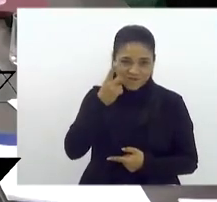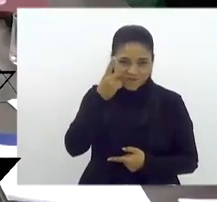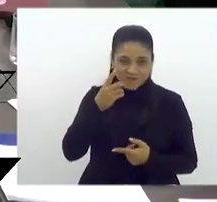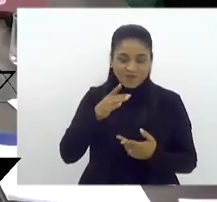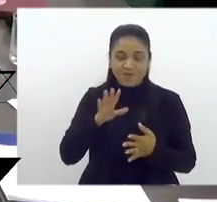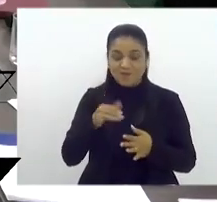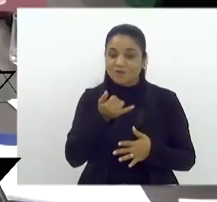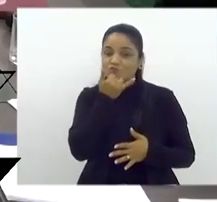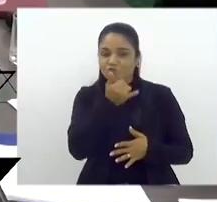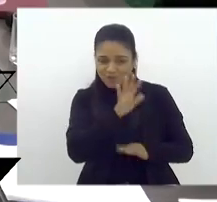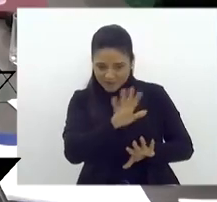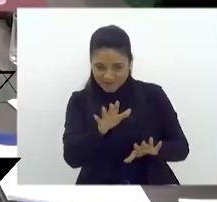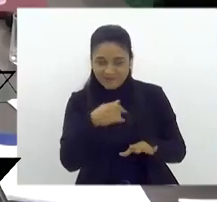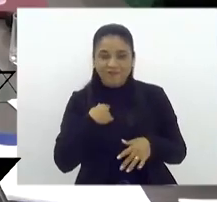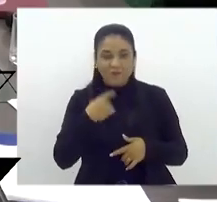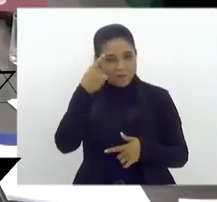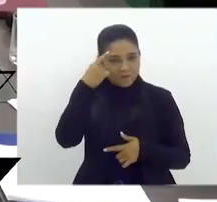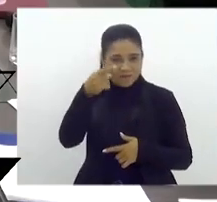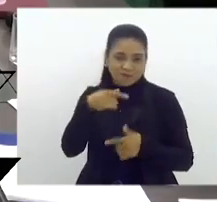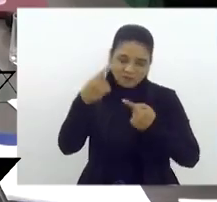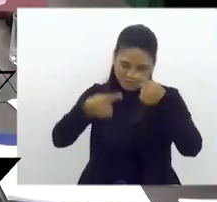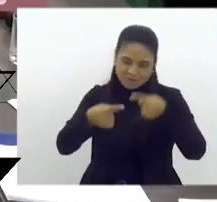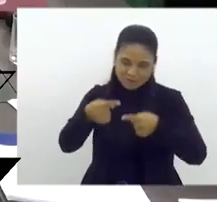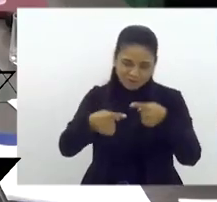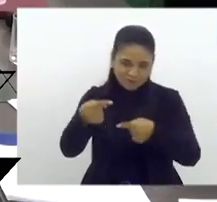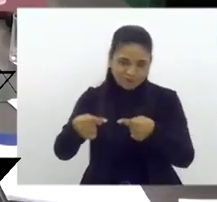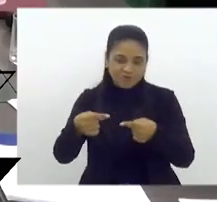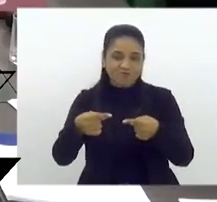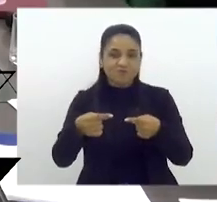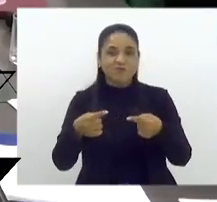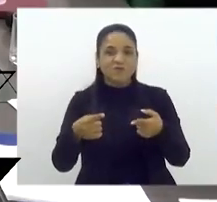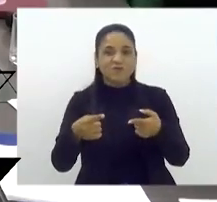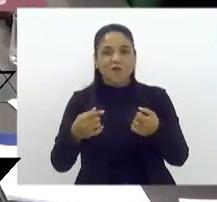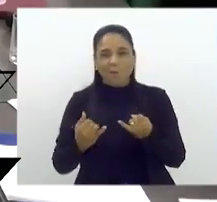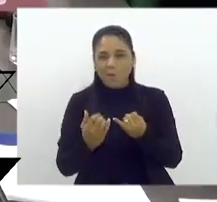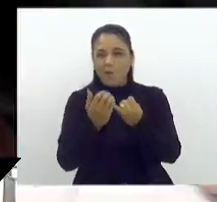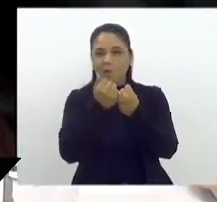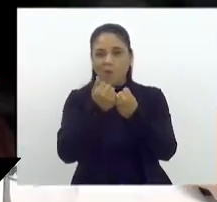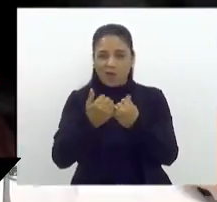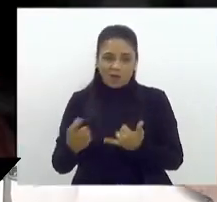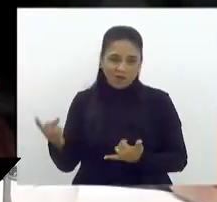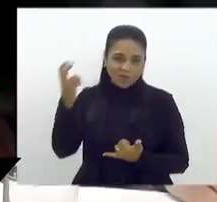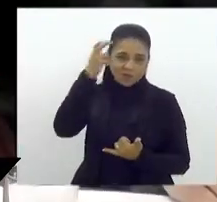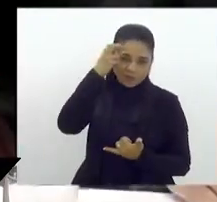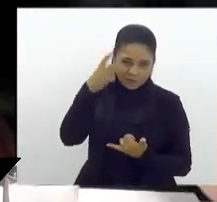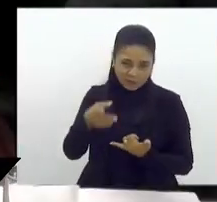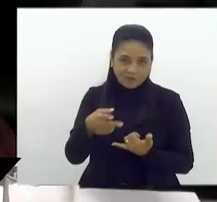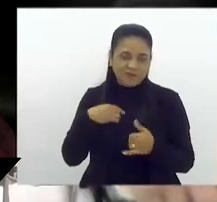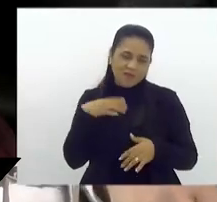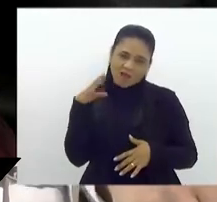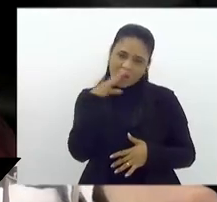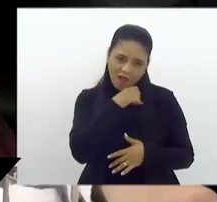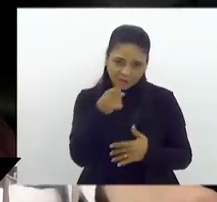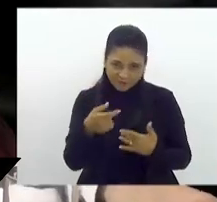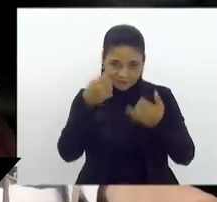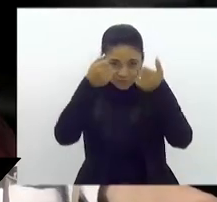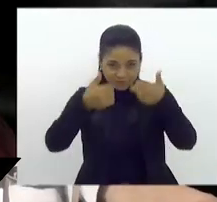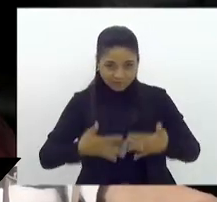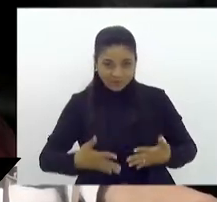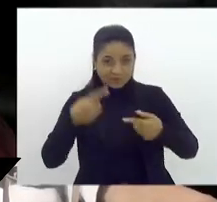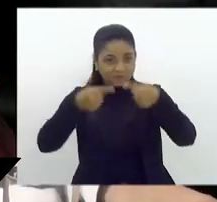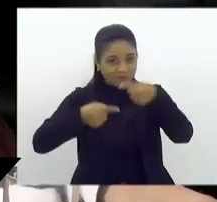atropelei Vossa Excelência. Eu imaginei que Vossa Excelência fosse discutir por ser algo da cultura do nosso estado. Não, muito rapidamente, quero